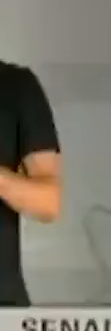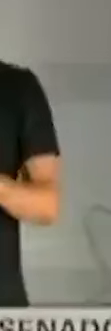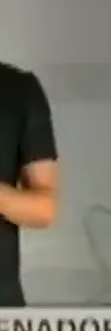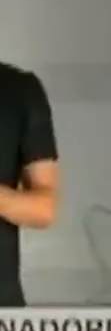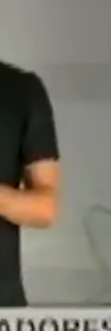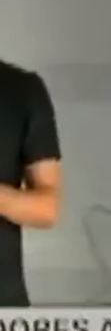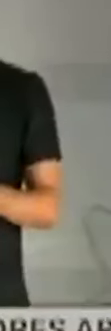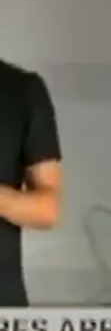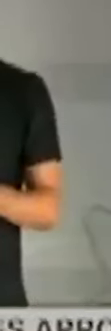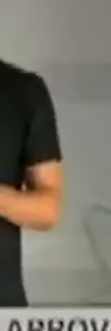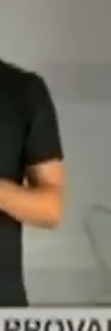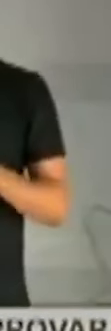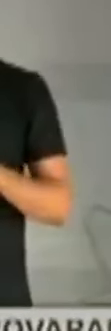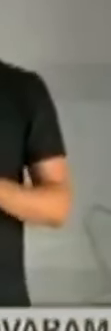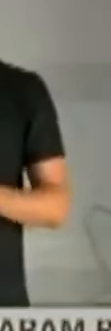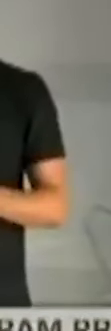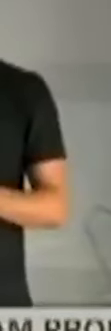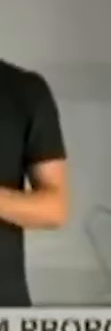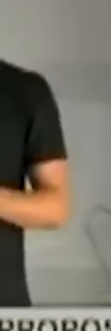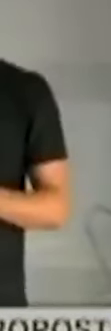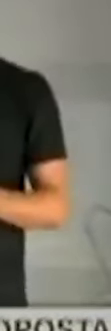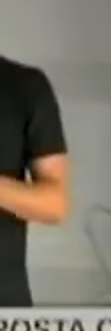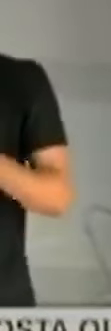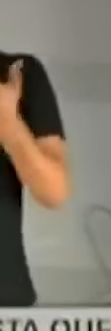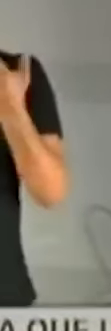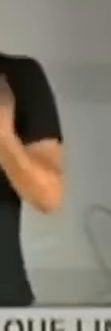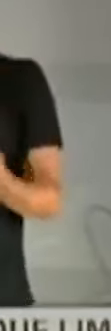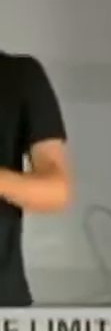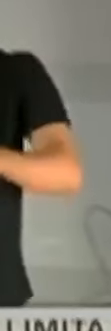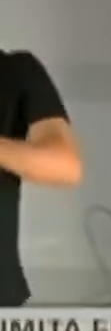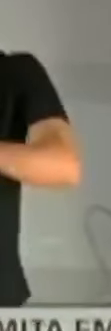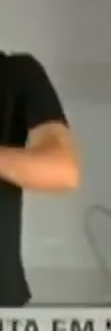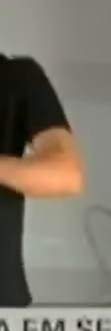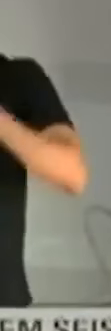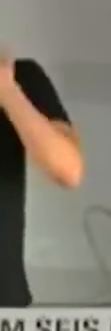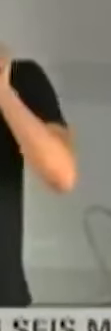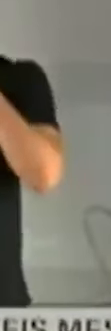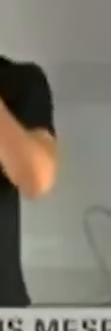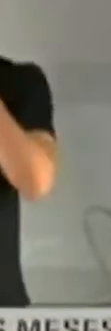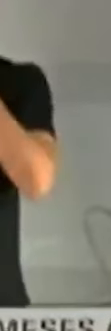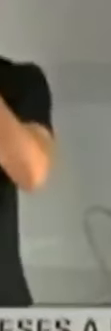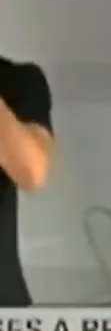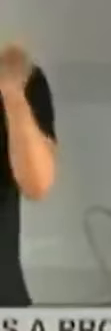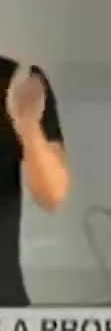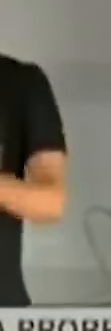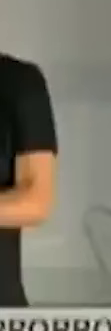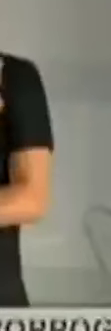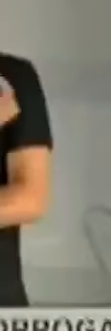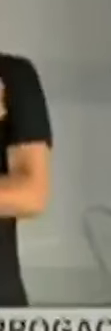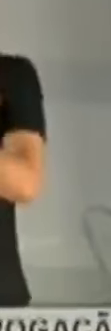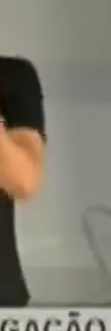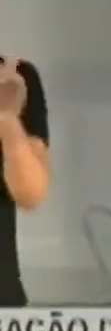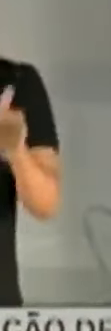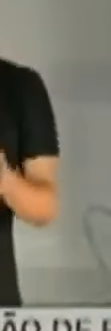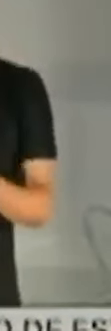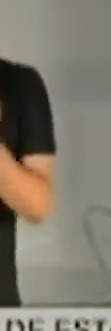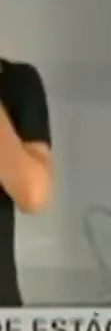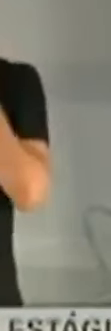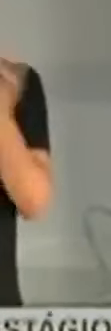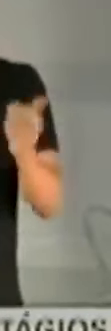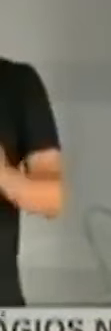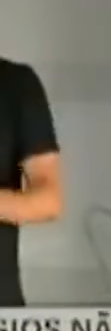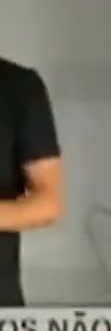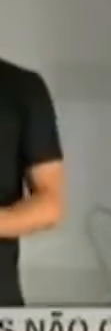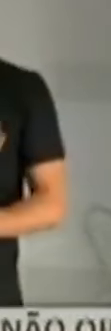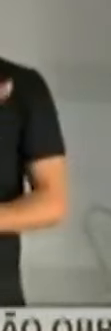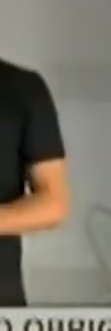resolve ressaltando a importância de tomar essa iniciativa no momento quem não se tem a vacina Então são falamos